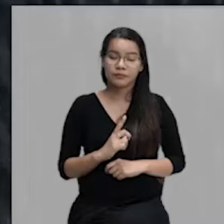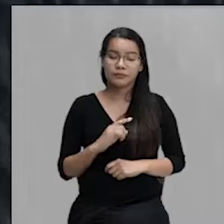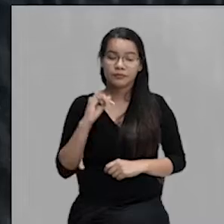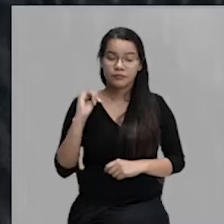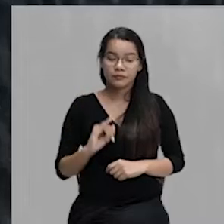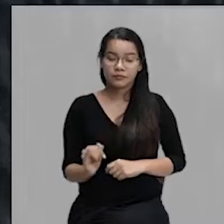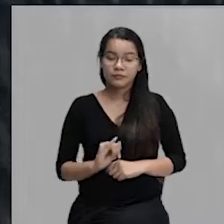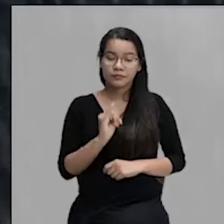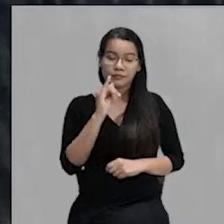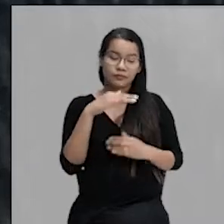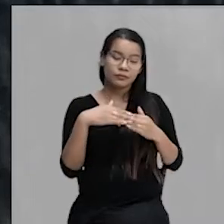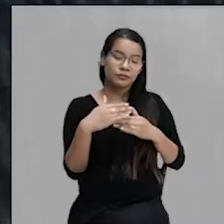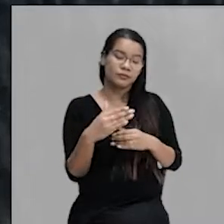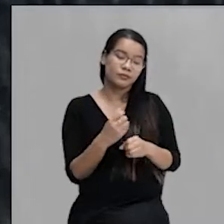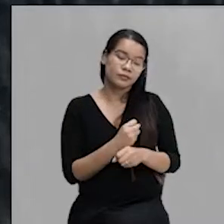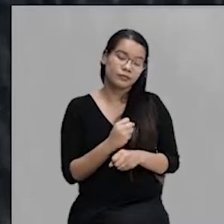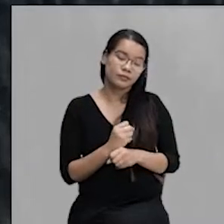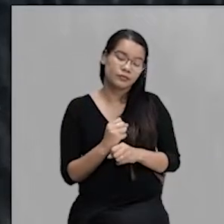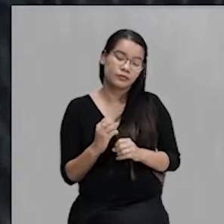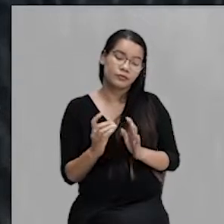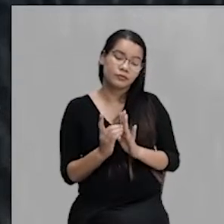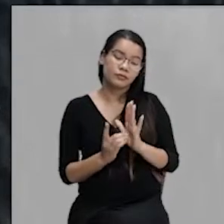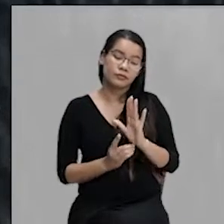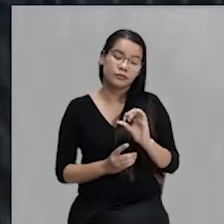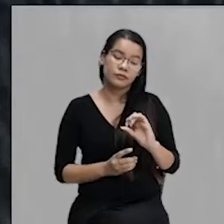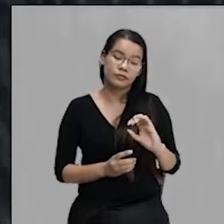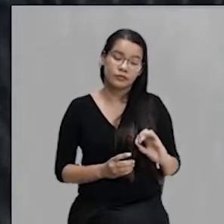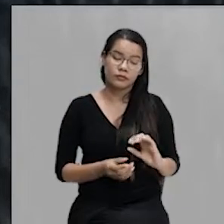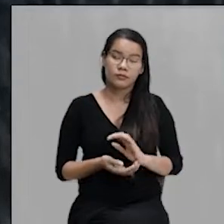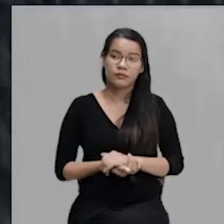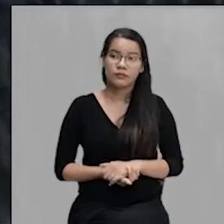partir dos anos 90, gradativamente. E dentre eles a